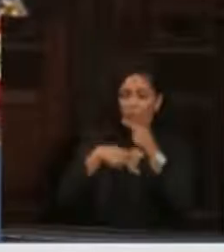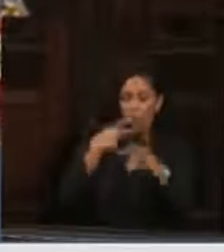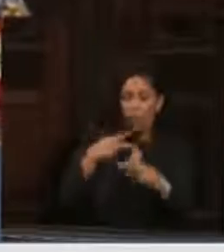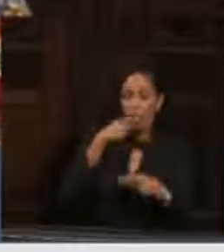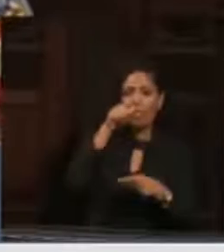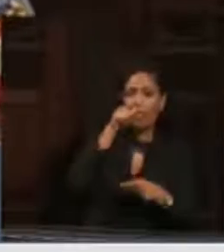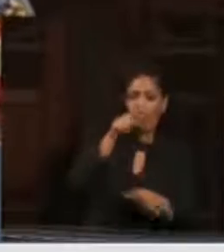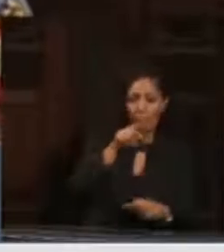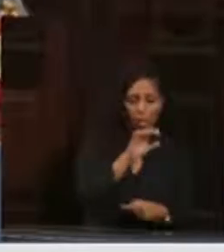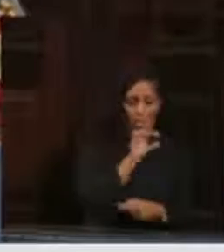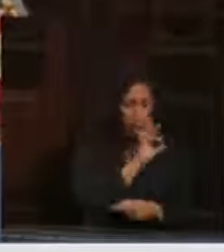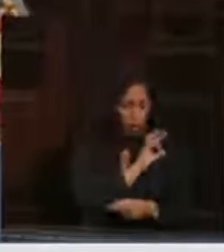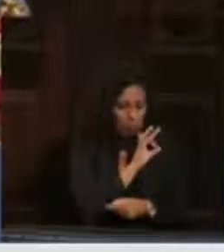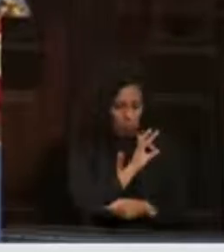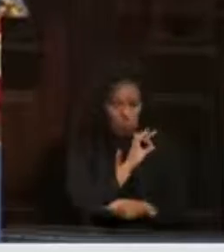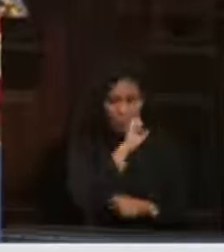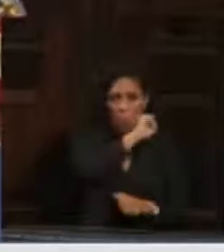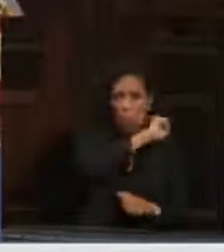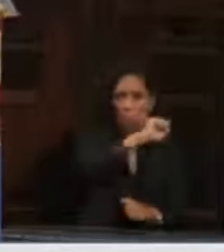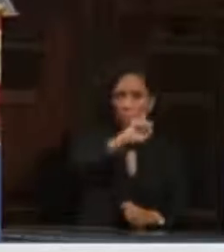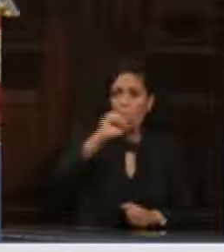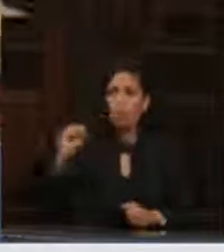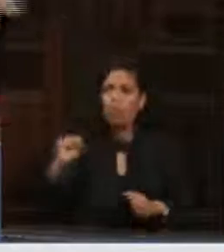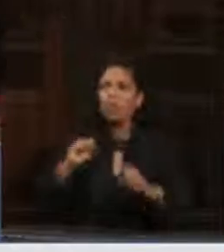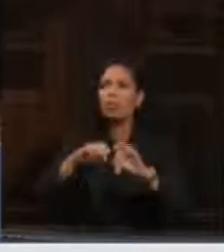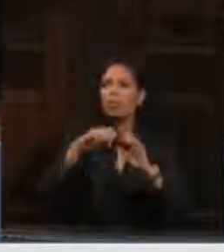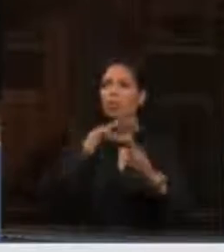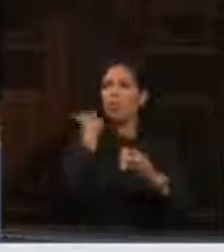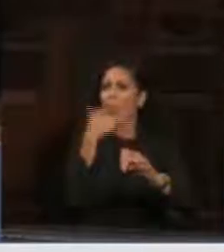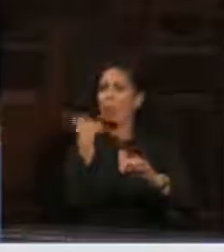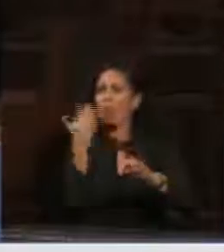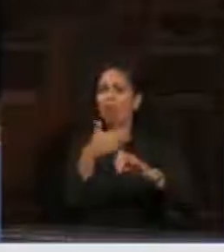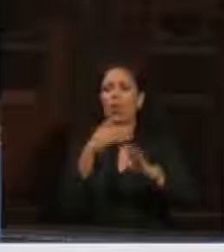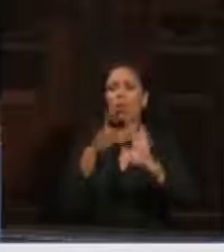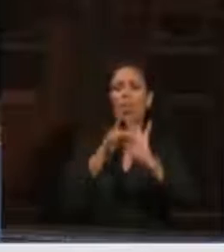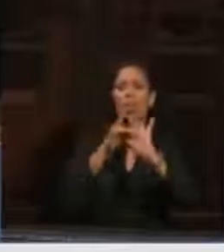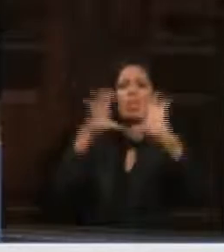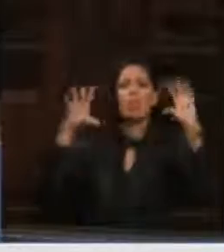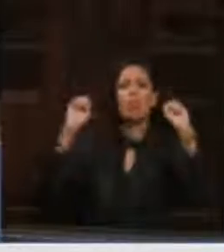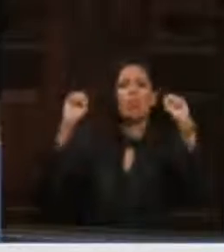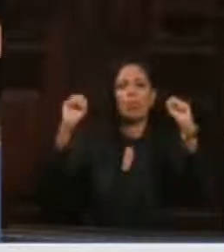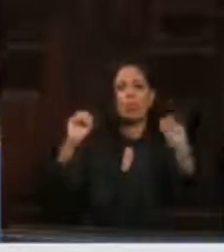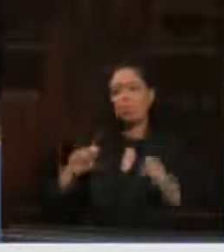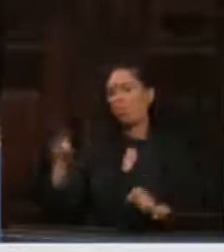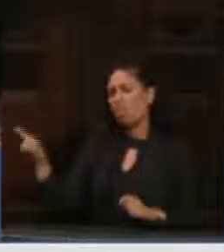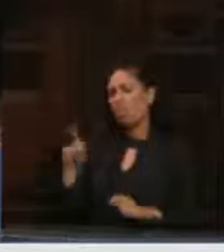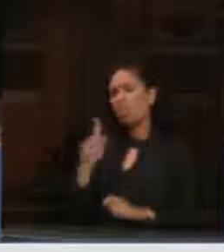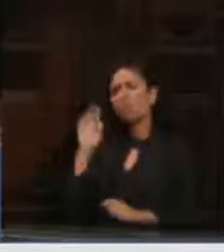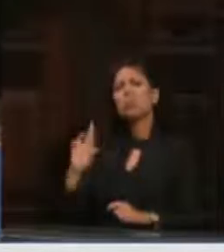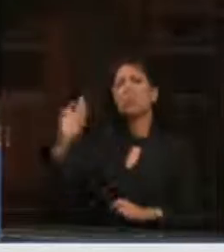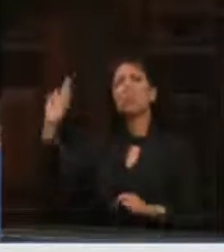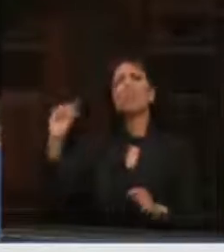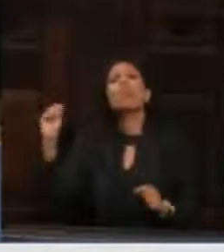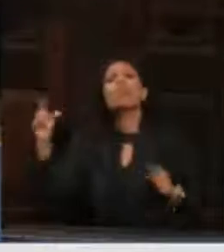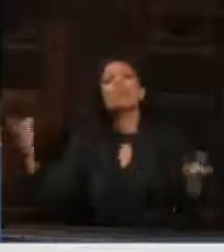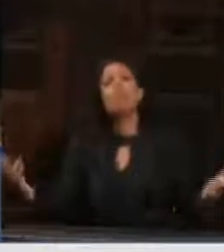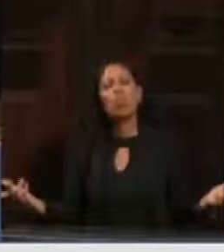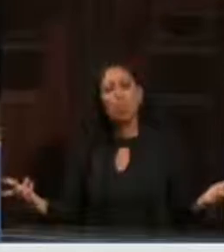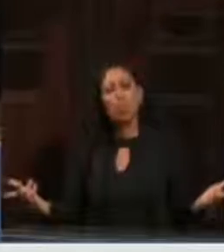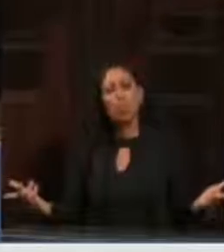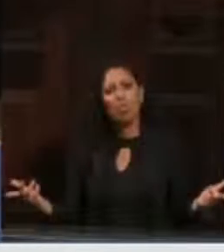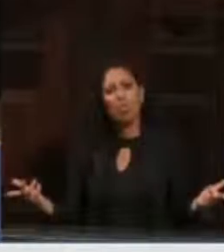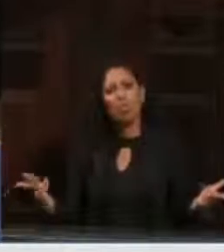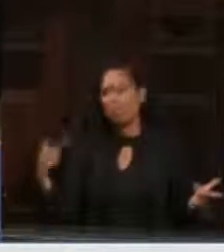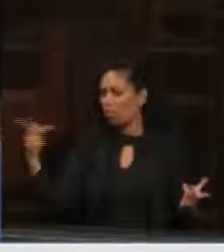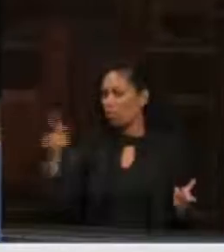abate, do assassinato e da morte. Qual é a responsabilidade, por exemplo, do governador Witzel